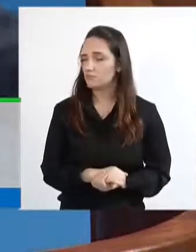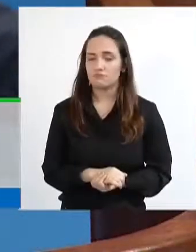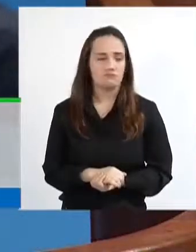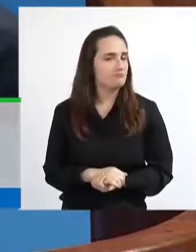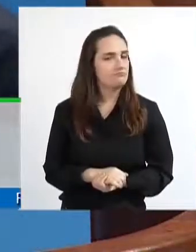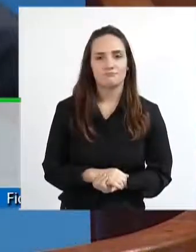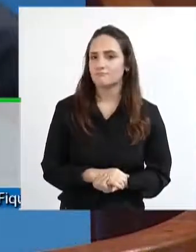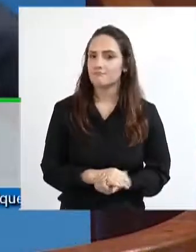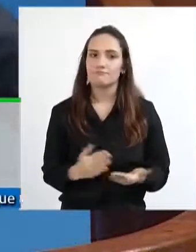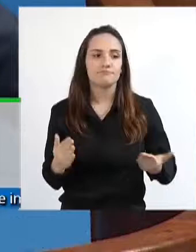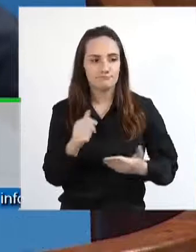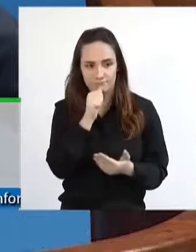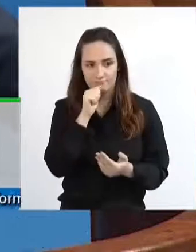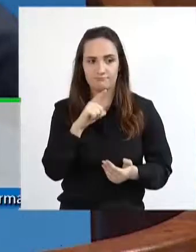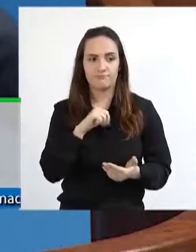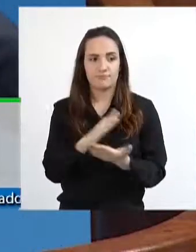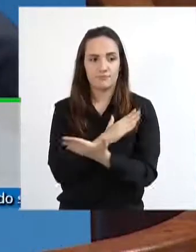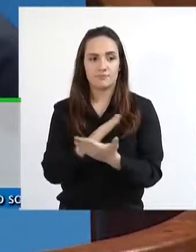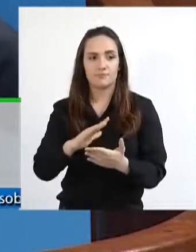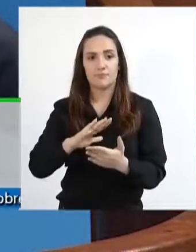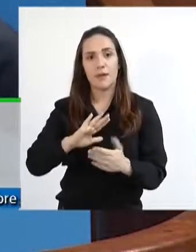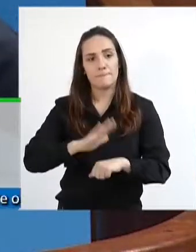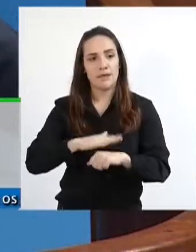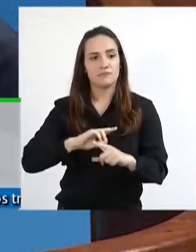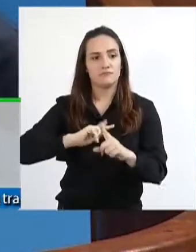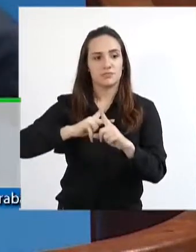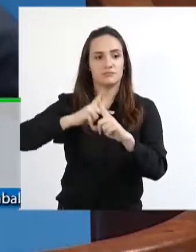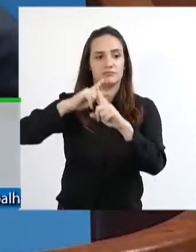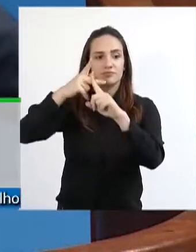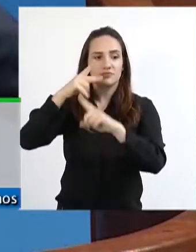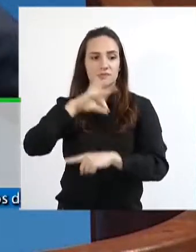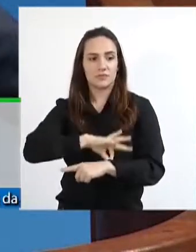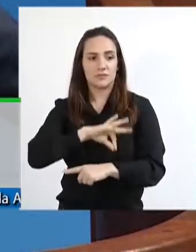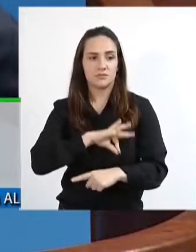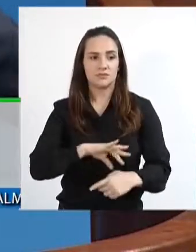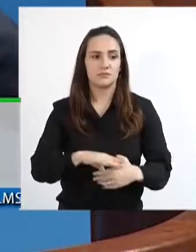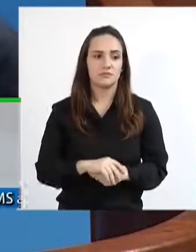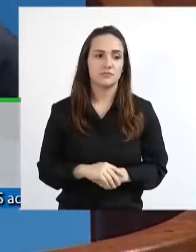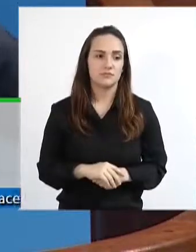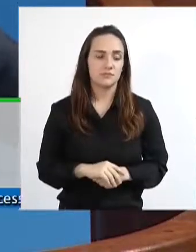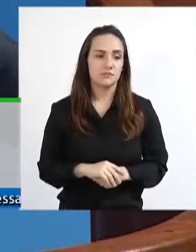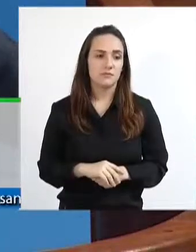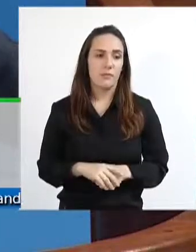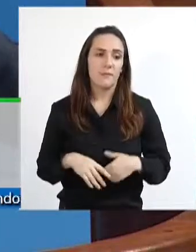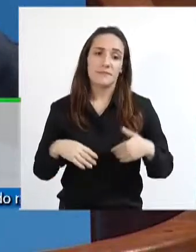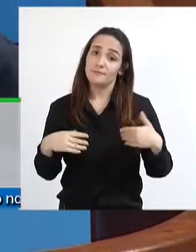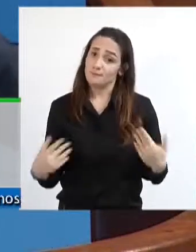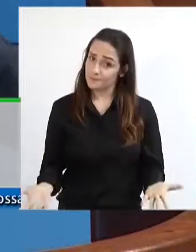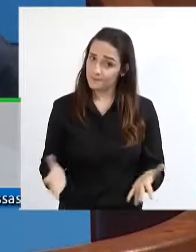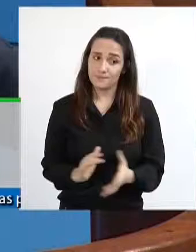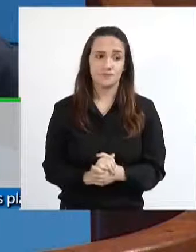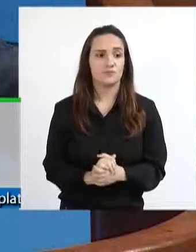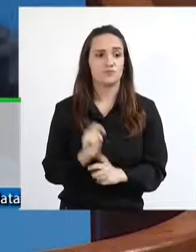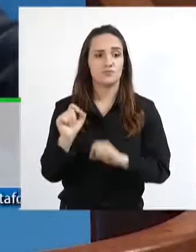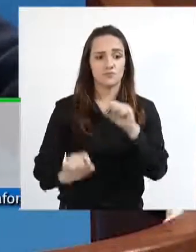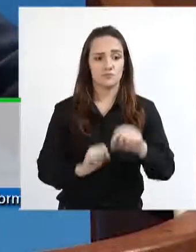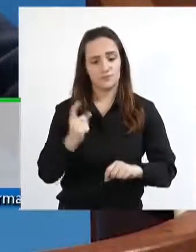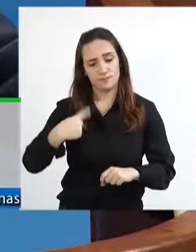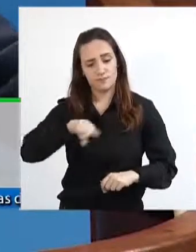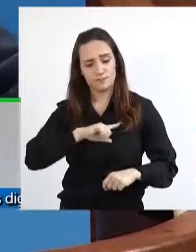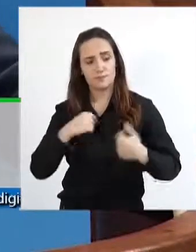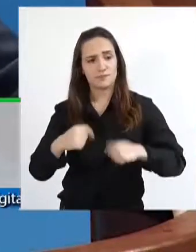ali ainda mais algumas vantagens para os militares nesta reforma, né? Então, a gente precisa ter